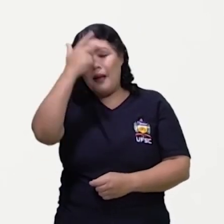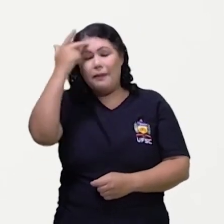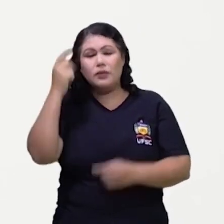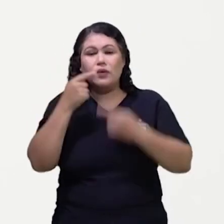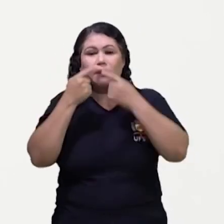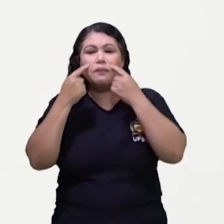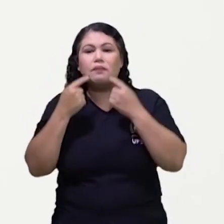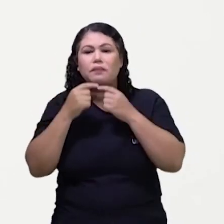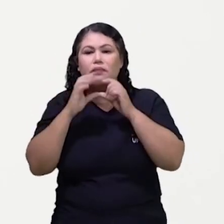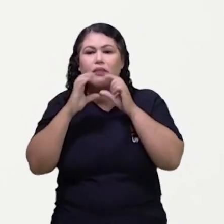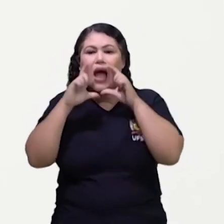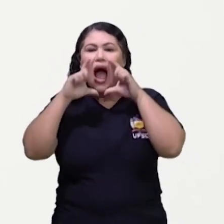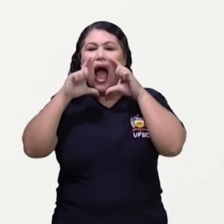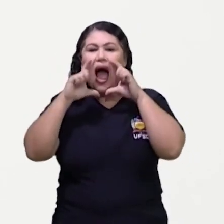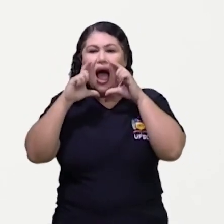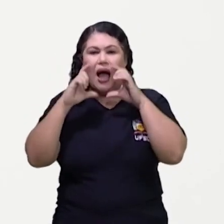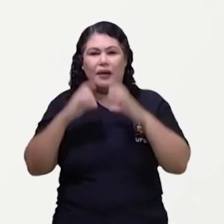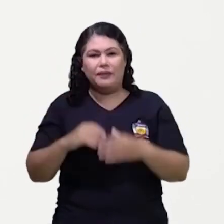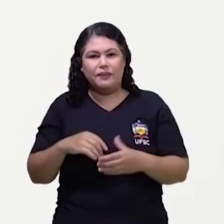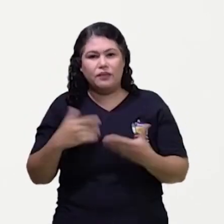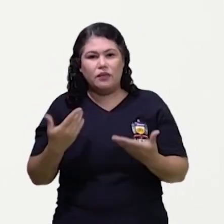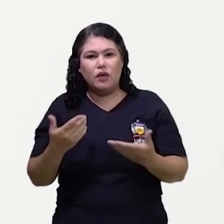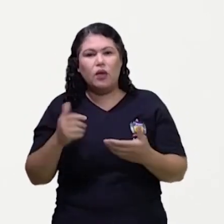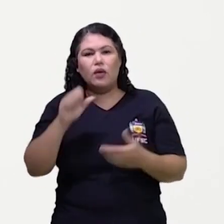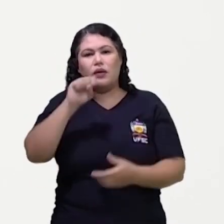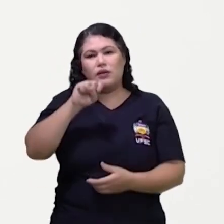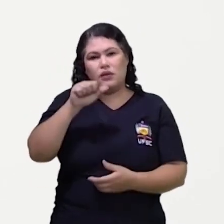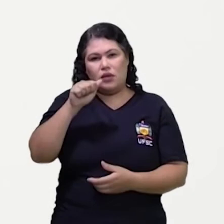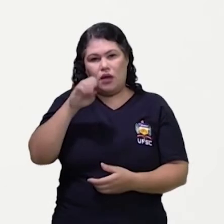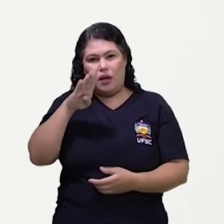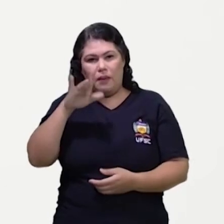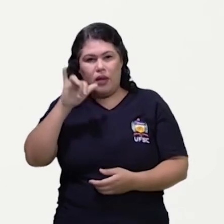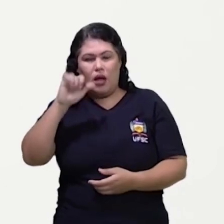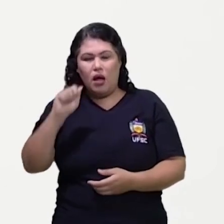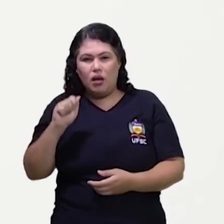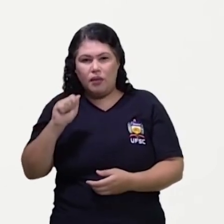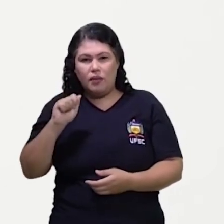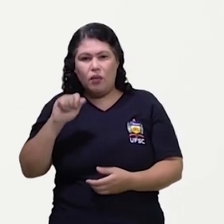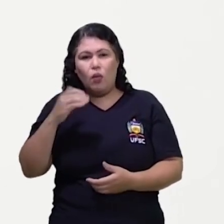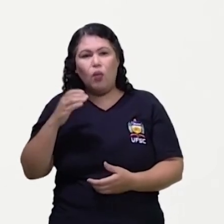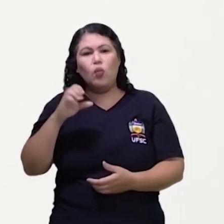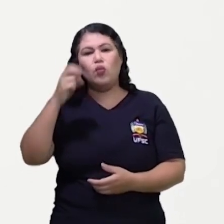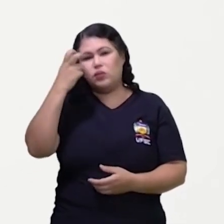é fechado. Ó. Sabiá, sábia.